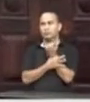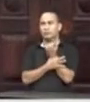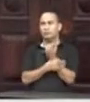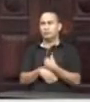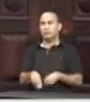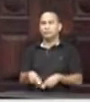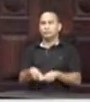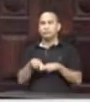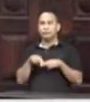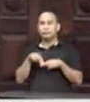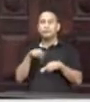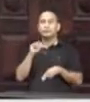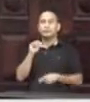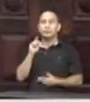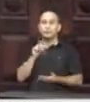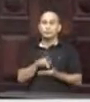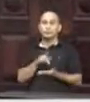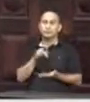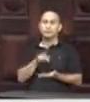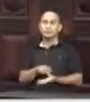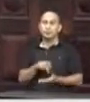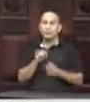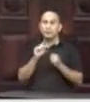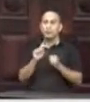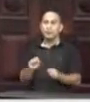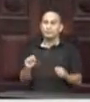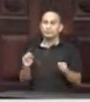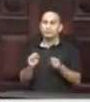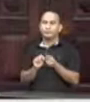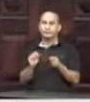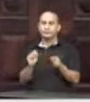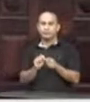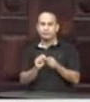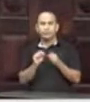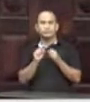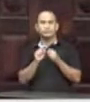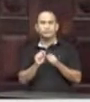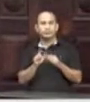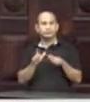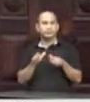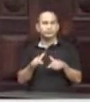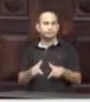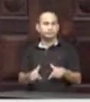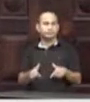que realmente possa ser feito gestão